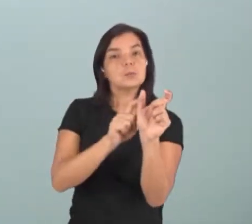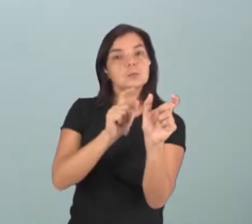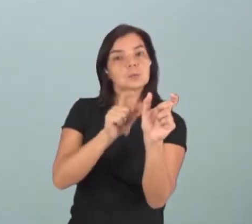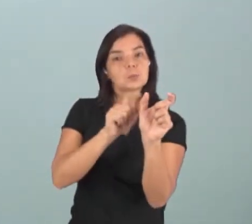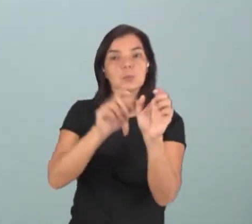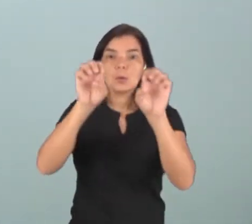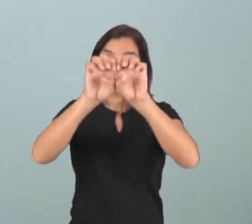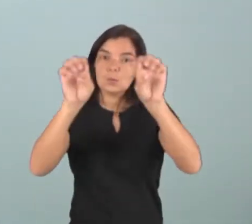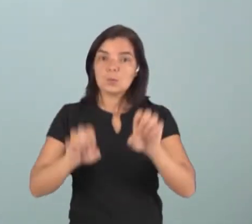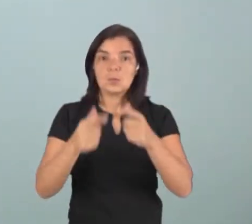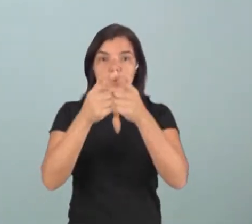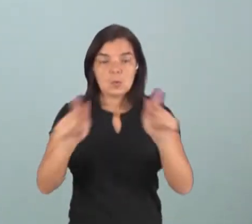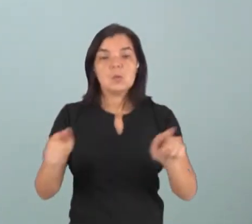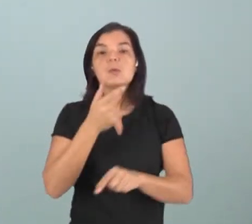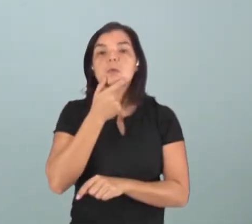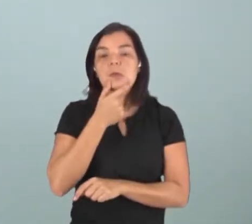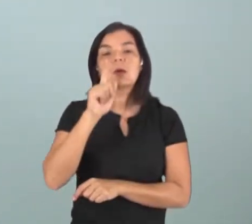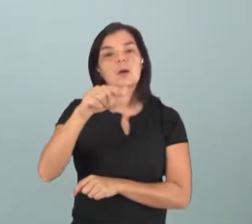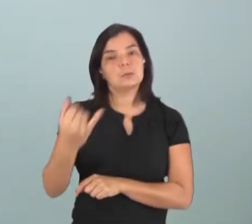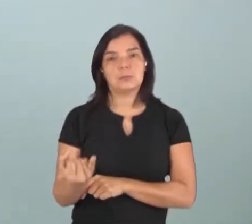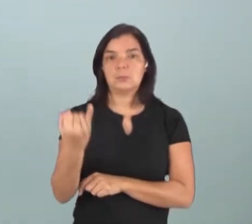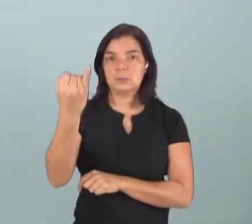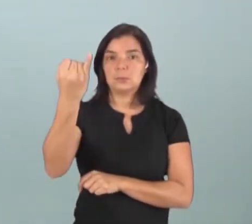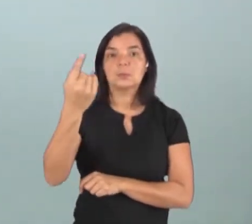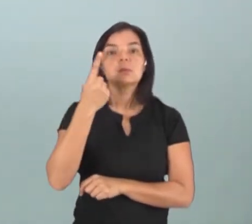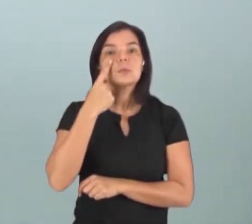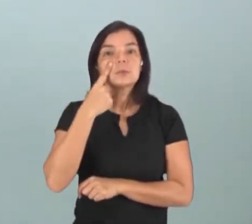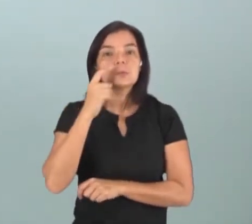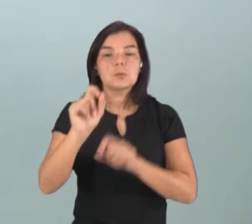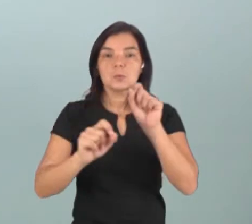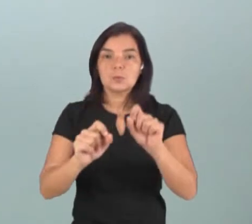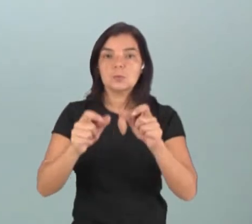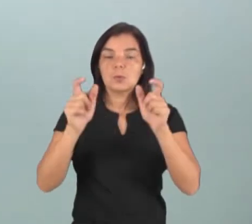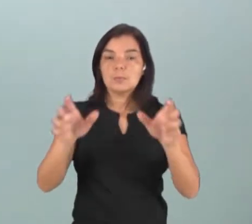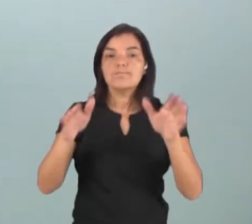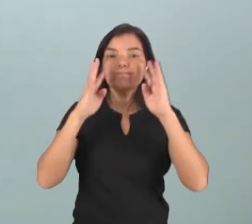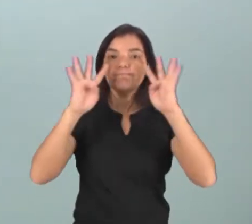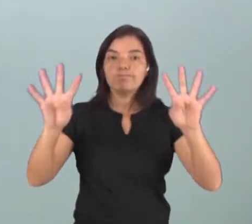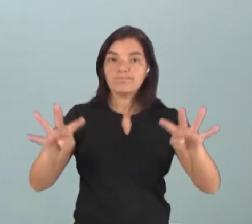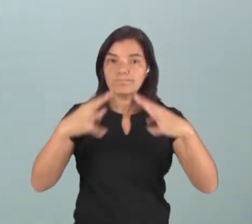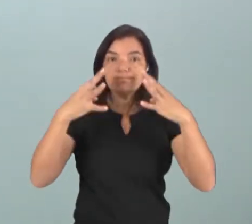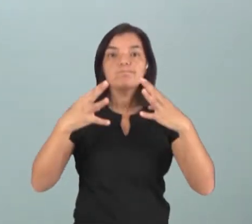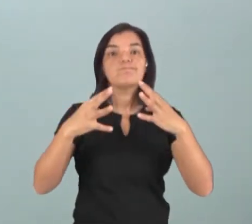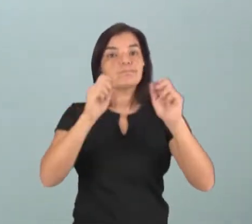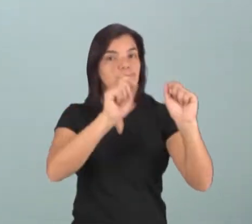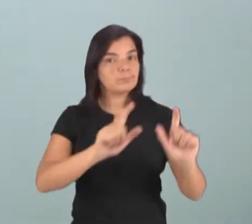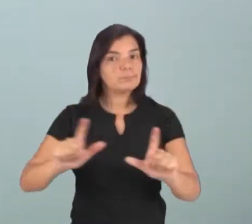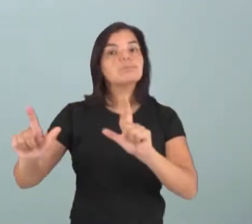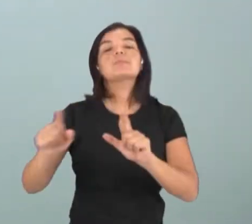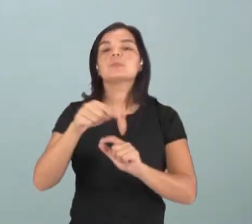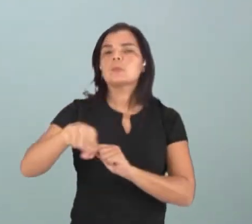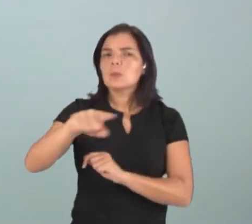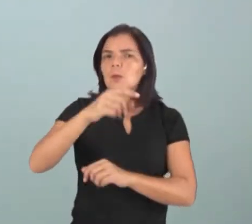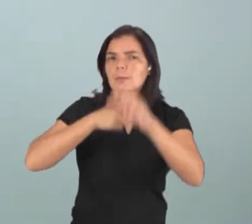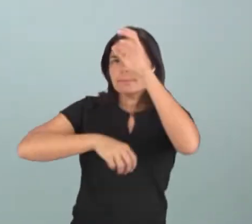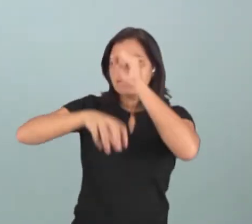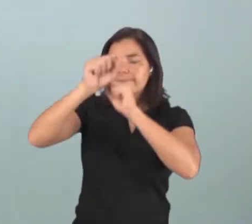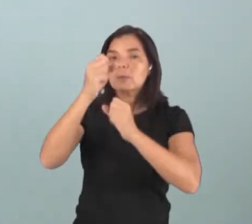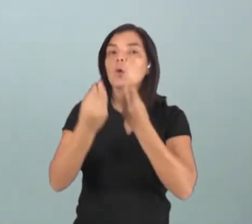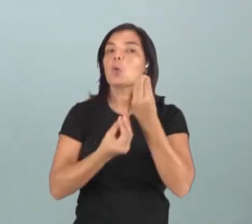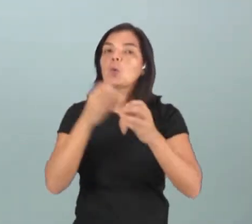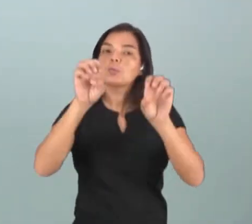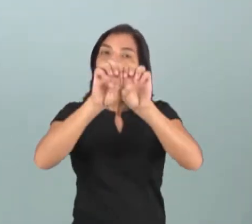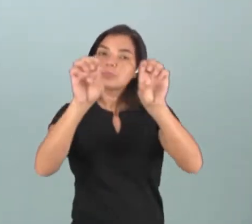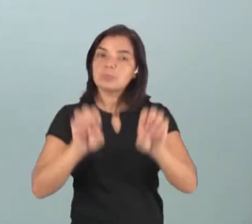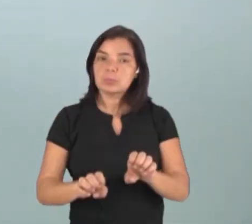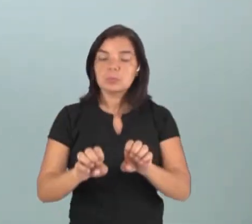nas estruturas da gramática inglesa é muito importante. Então, observem, prestem bastante atenção nos slides que a gente vai ver agora, porque vocês vão aprender a